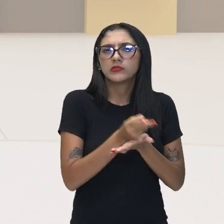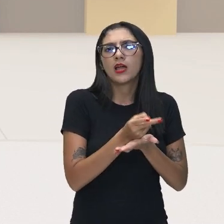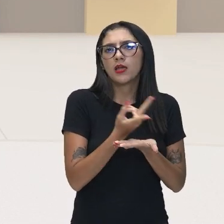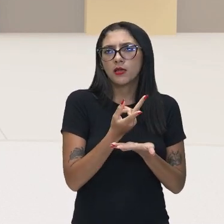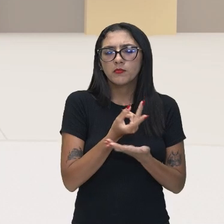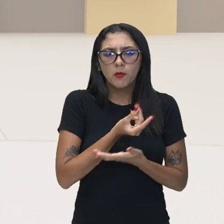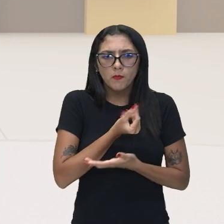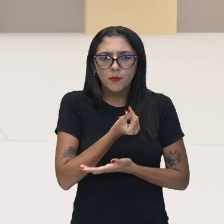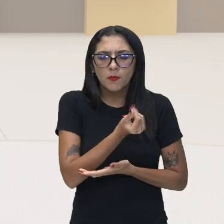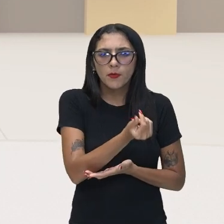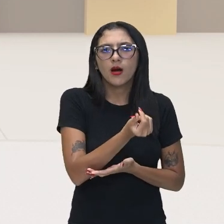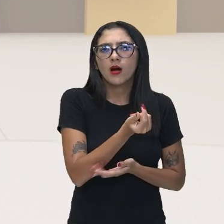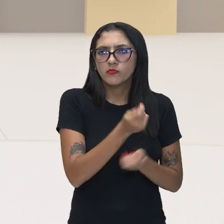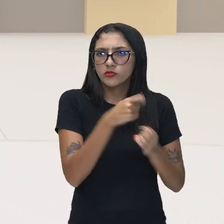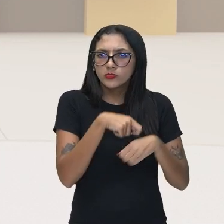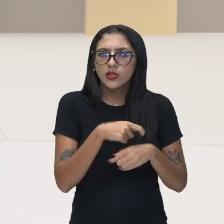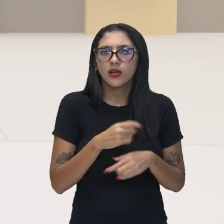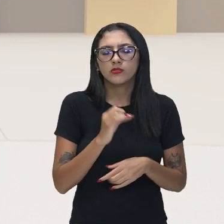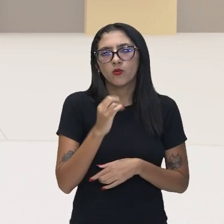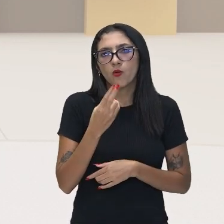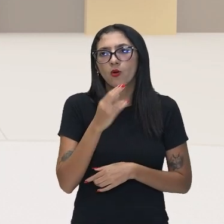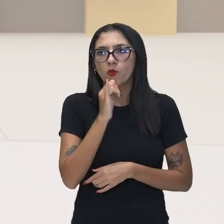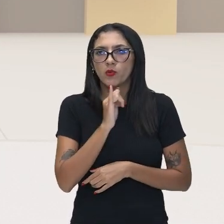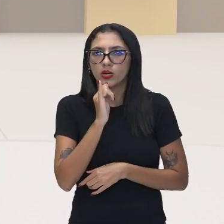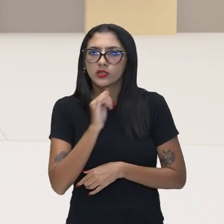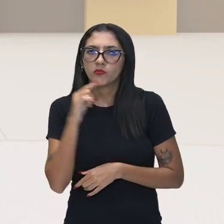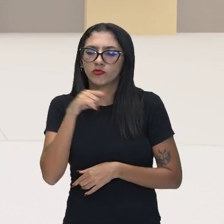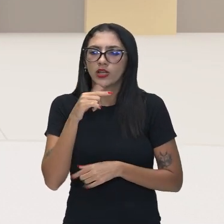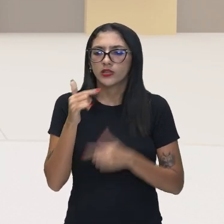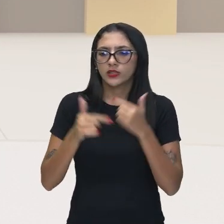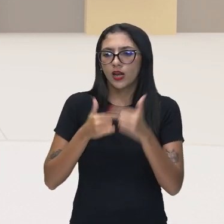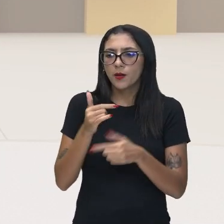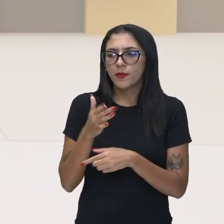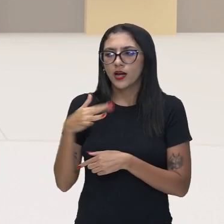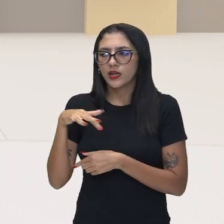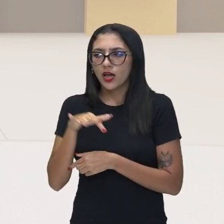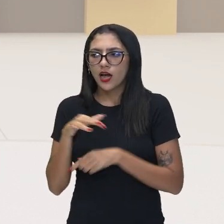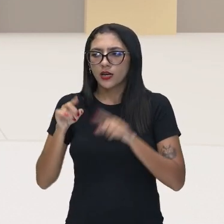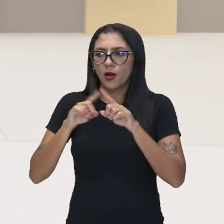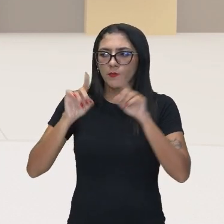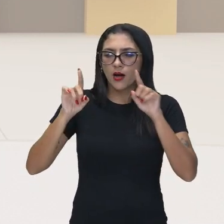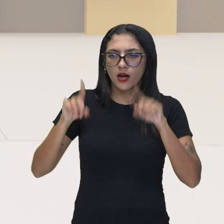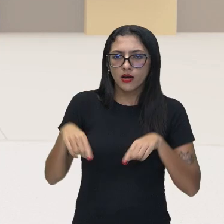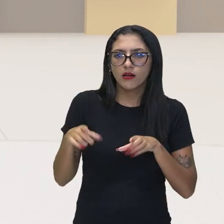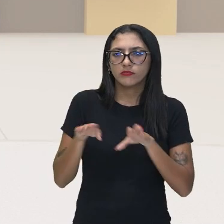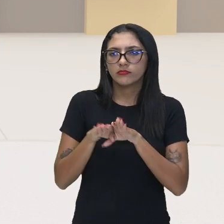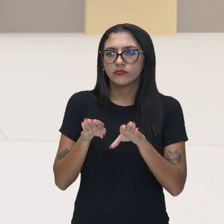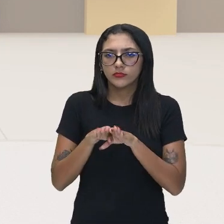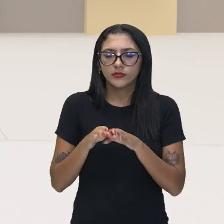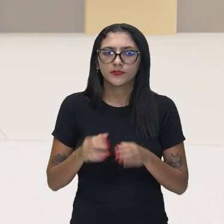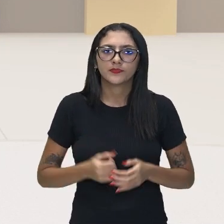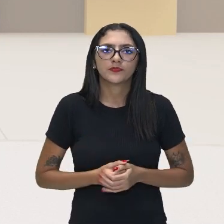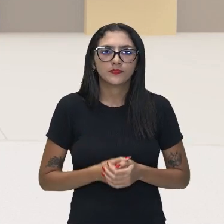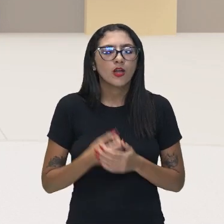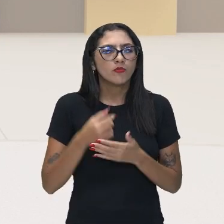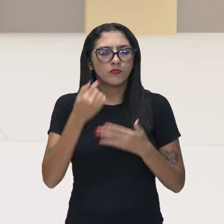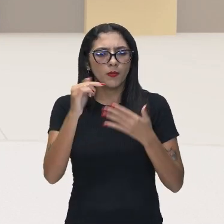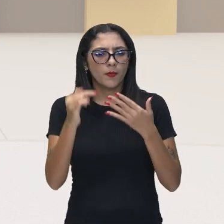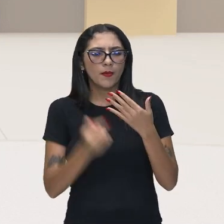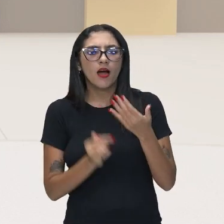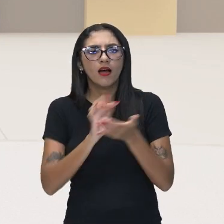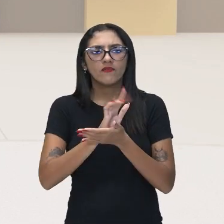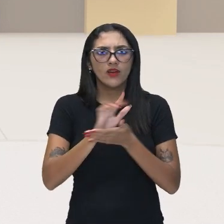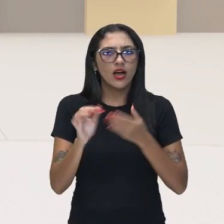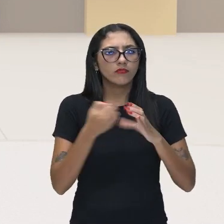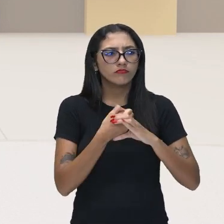aí se você é um servidor público. Então, tudo isso leva em consideração, né? É levado em consideração